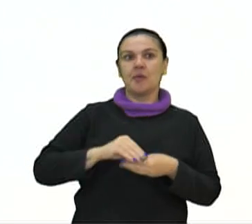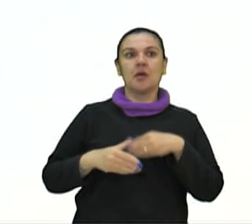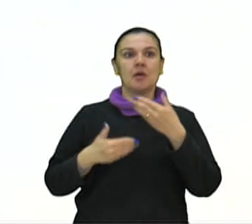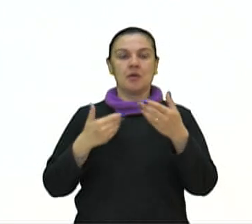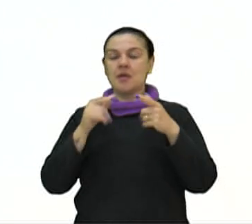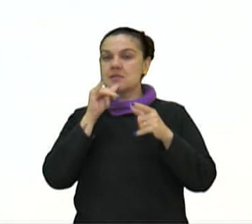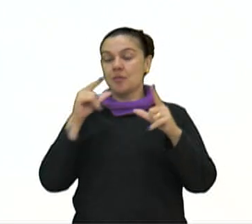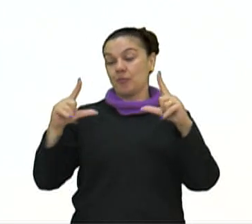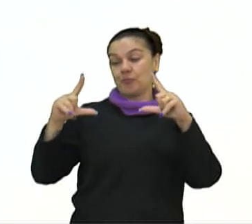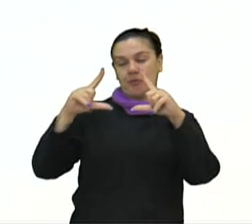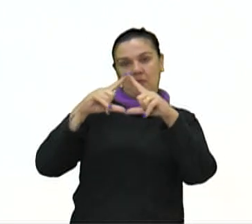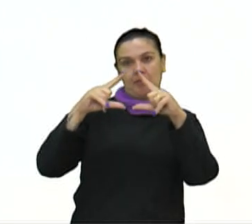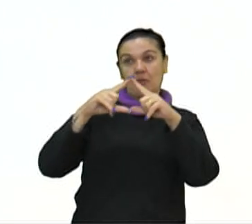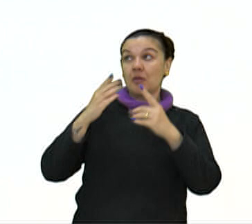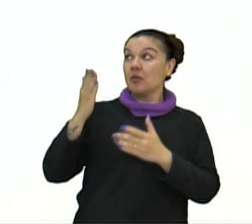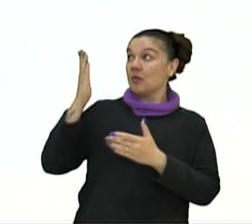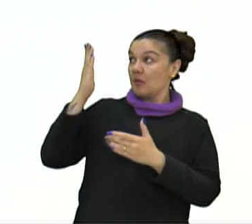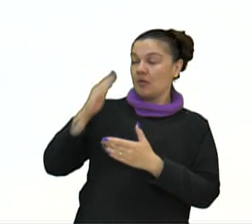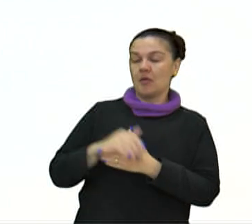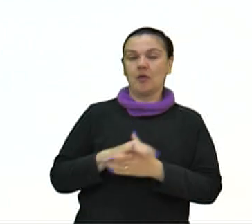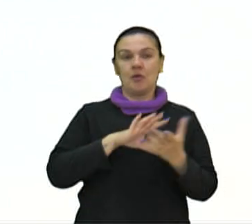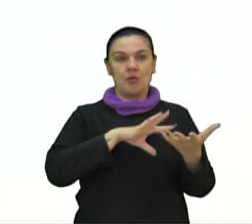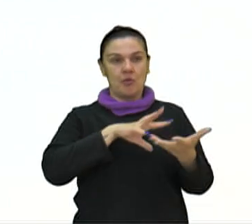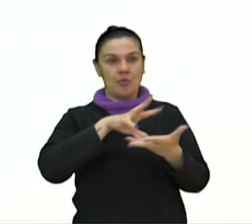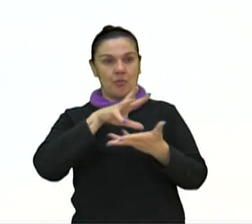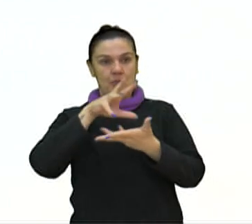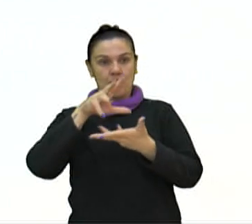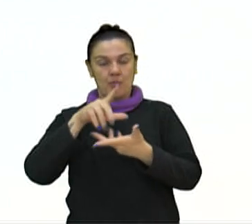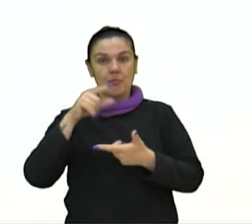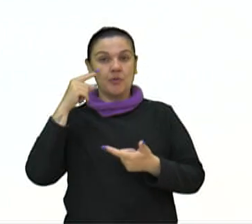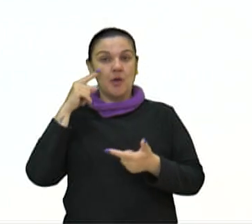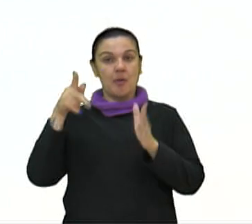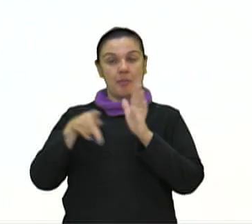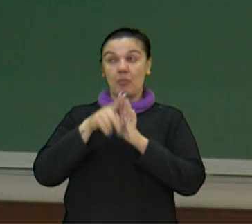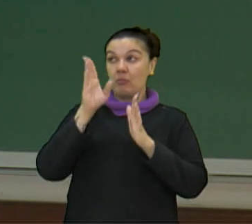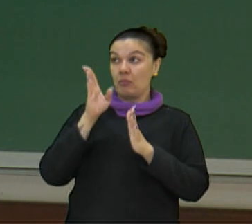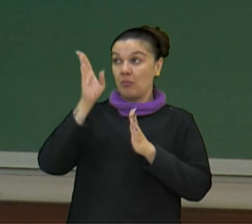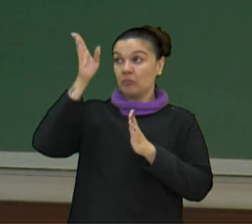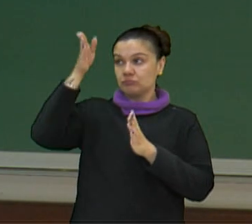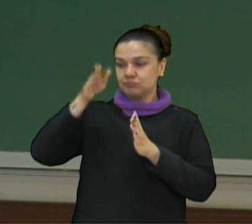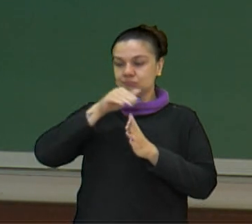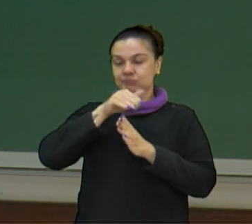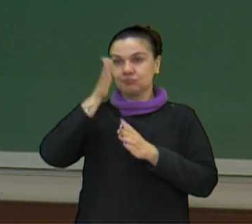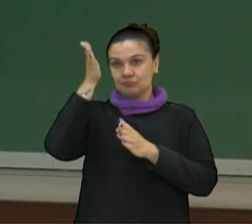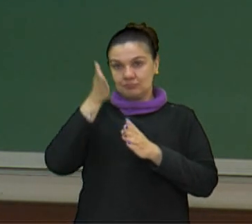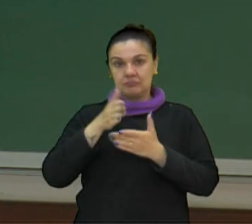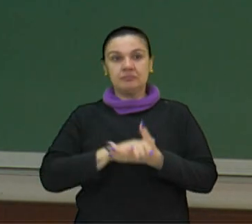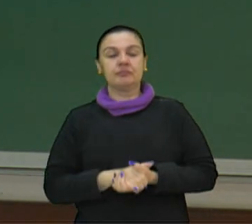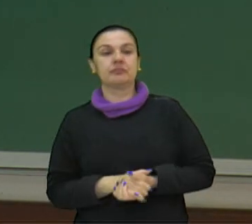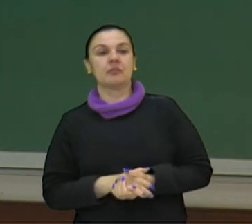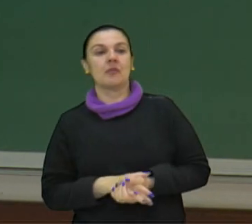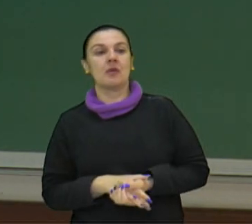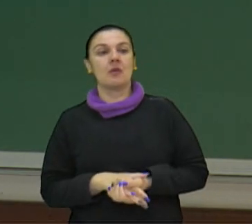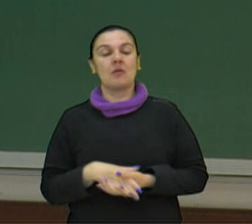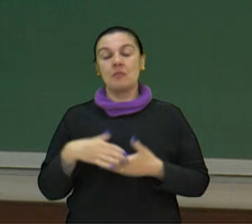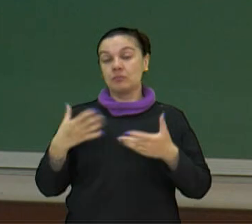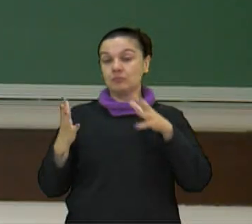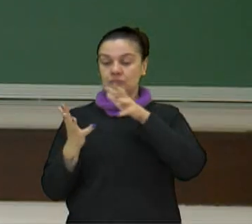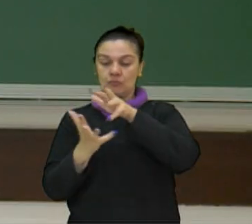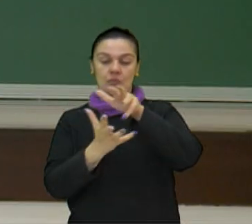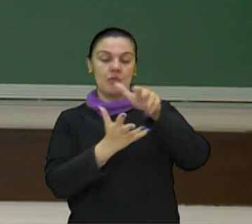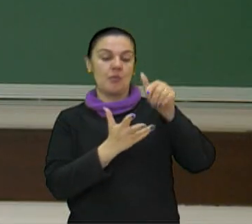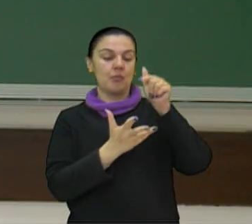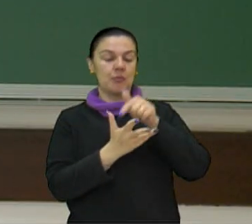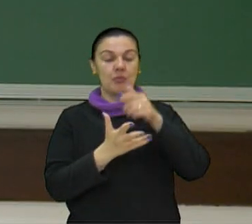um triângulo retângulo, o mundo seriam os teoremas desse triângulo, né? O mundo seria